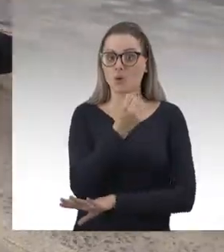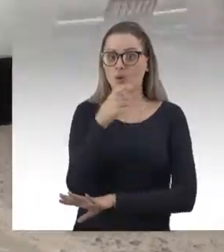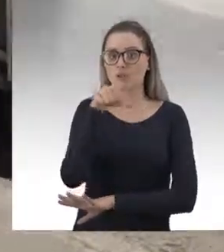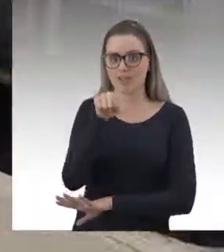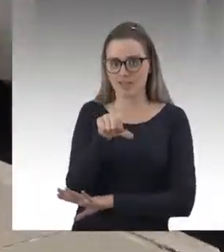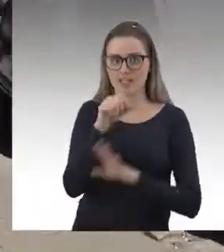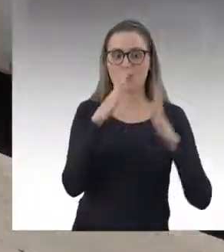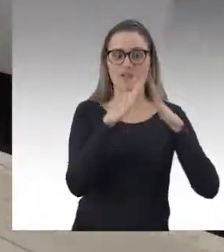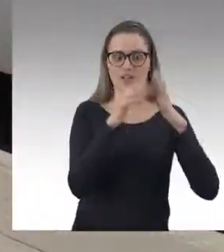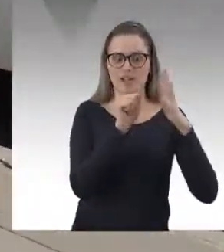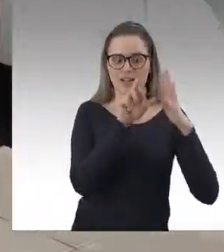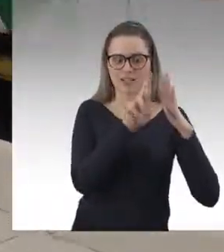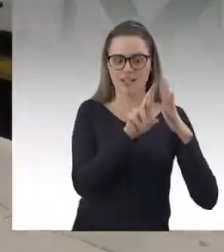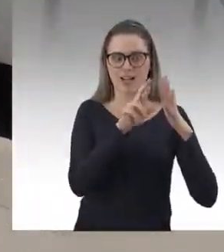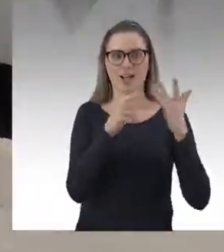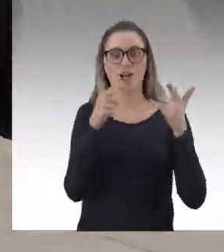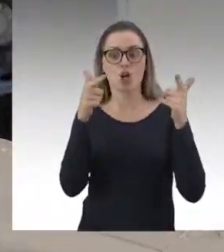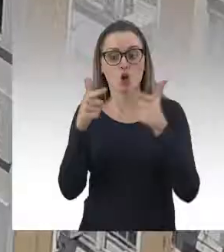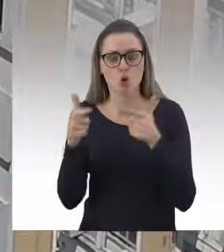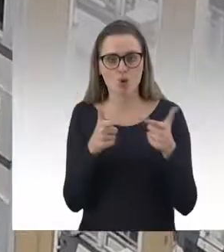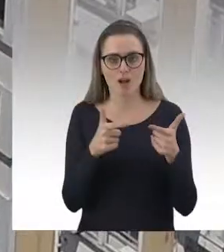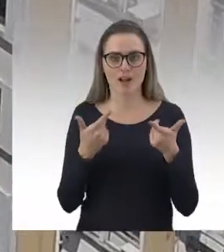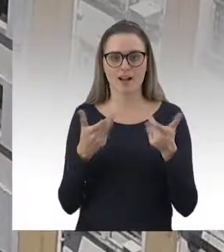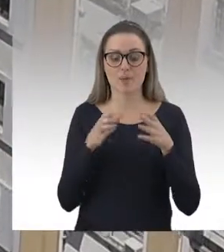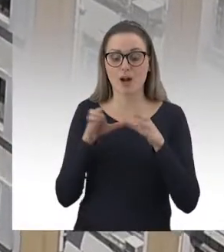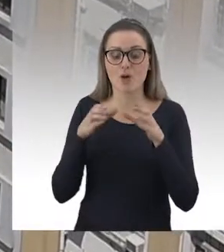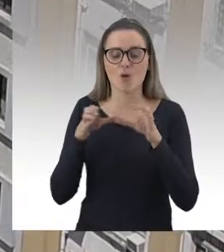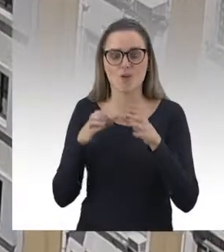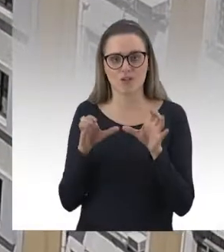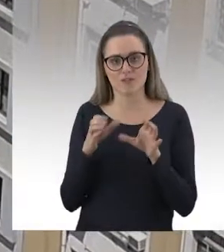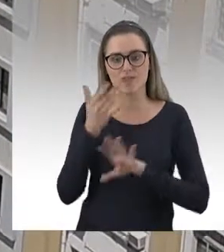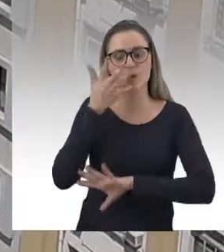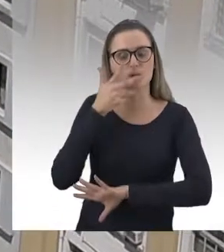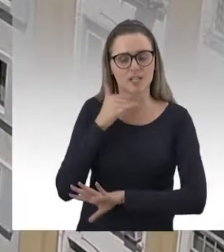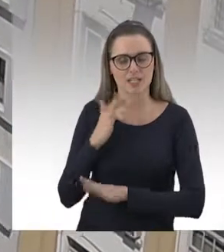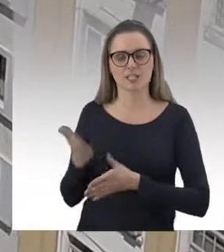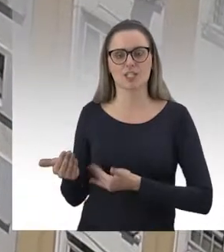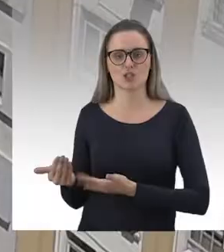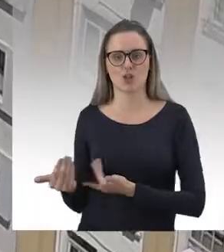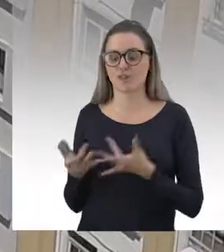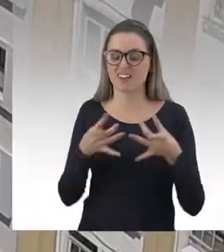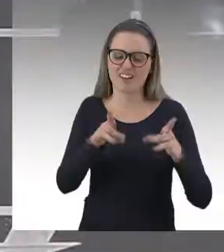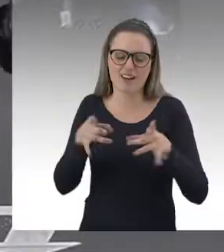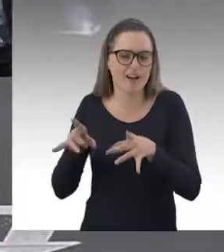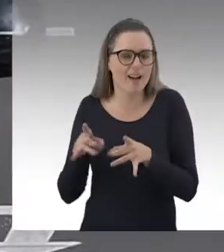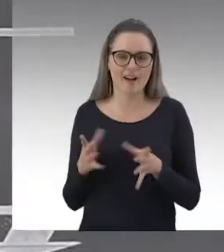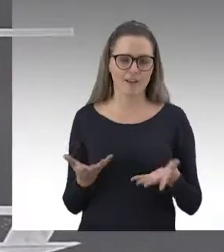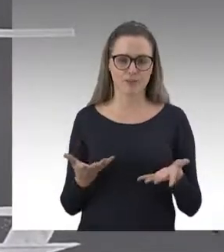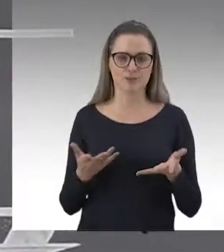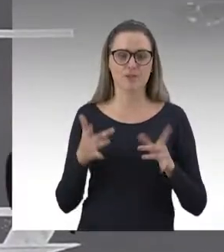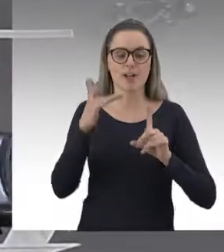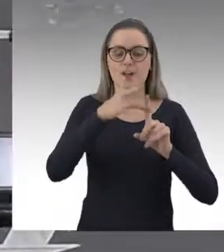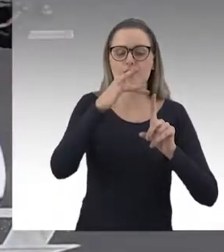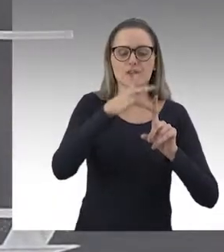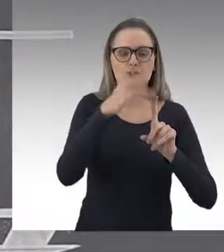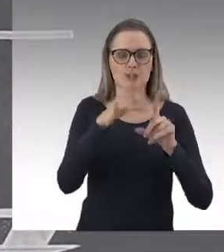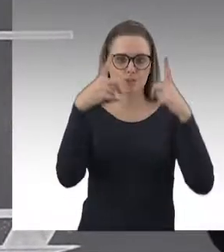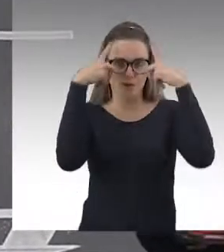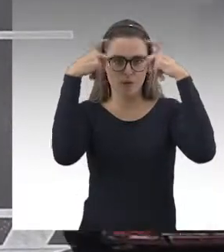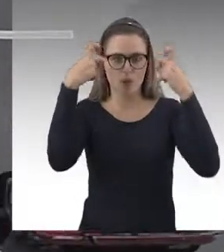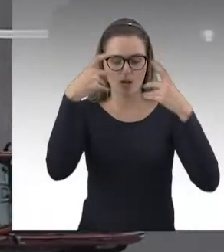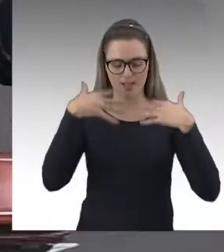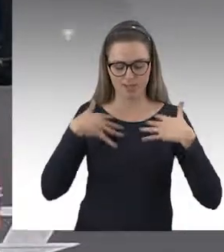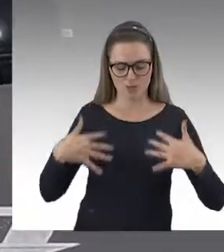89 casas-lares e abrigos justamente para receber crianças e adolescentes abandonadas, vítimas de violência